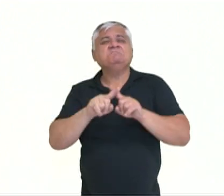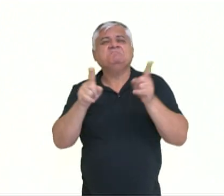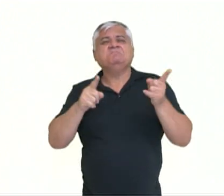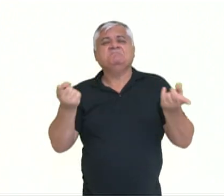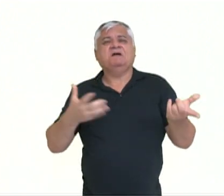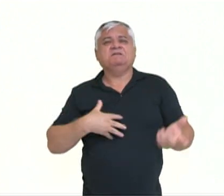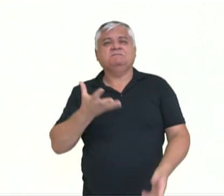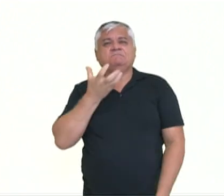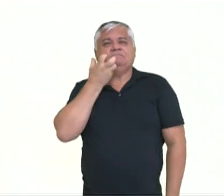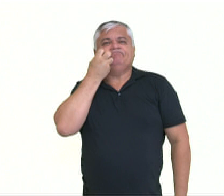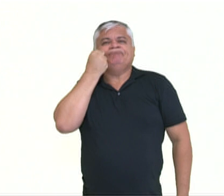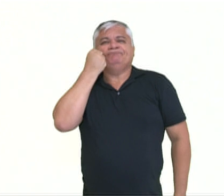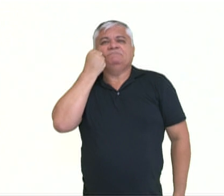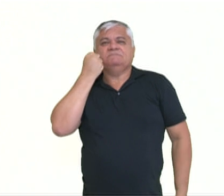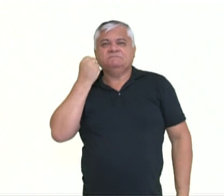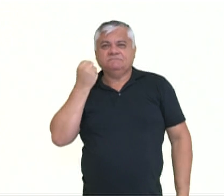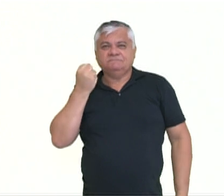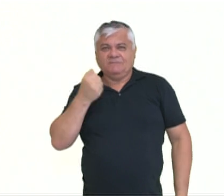Conhece?